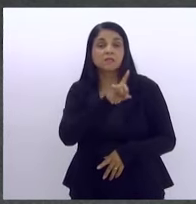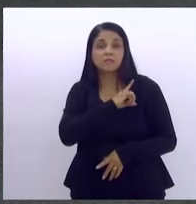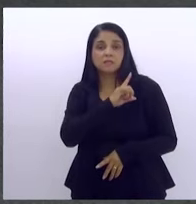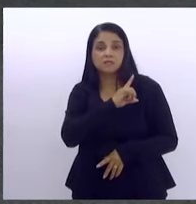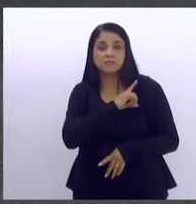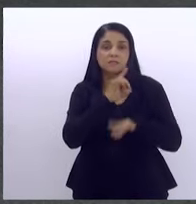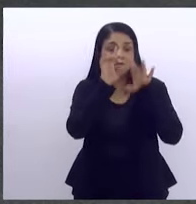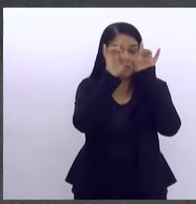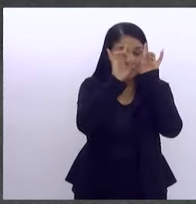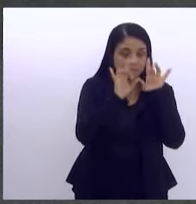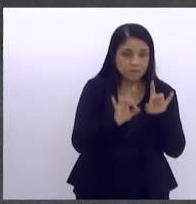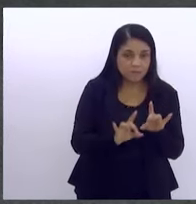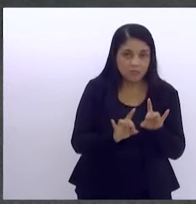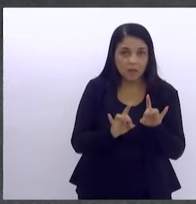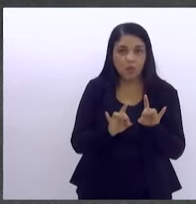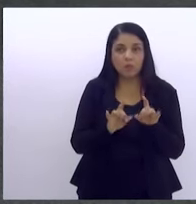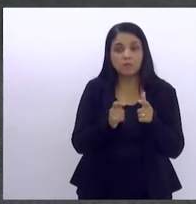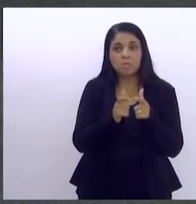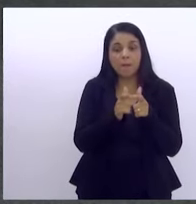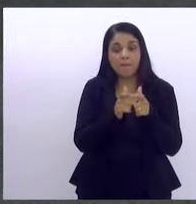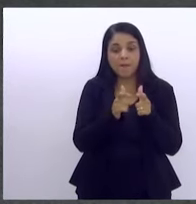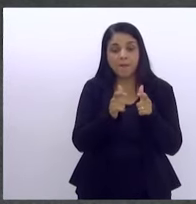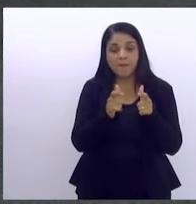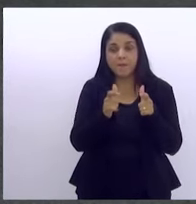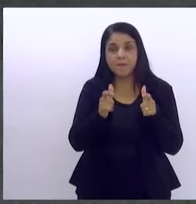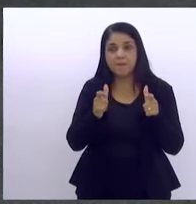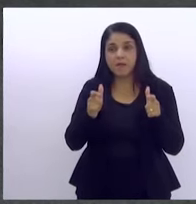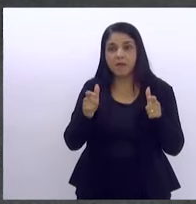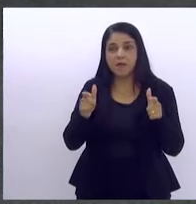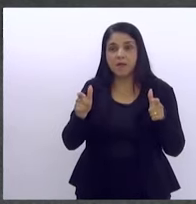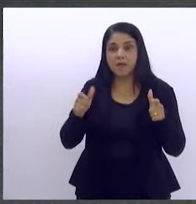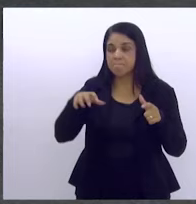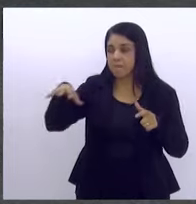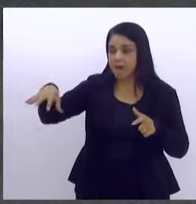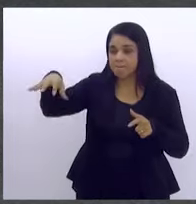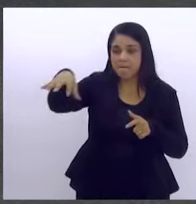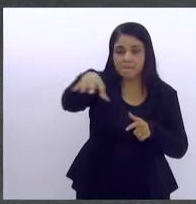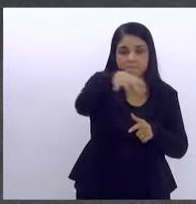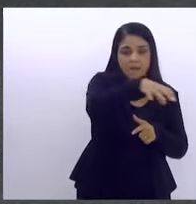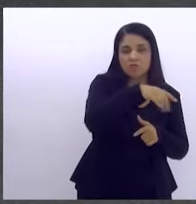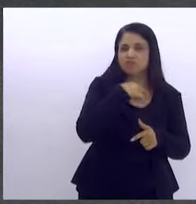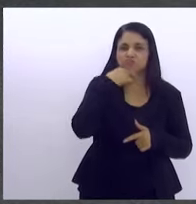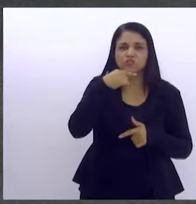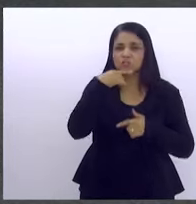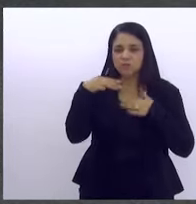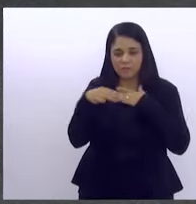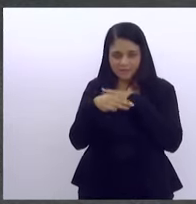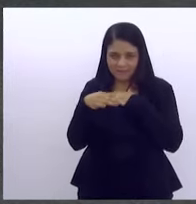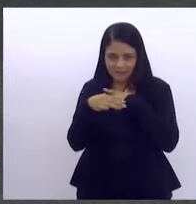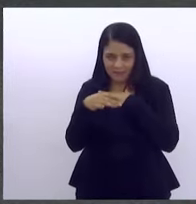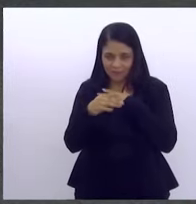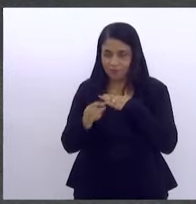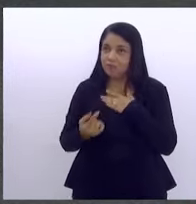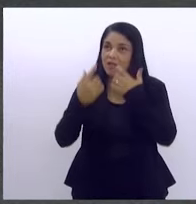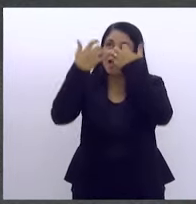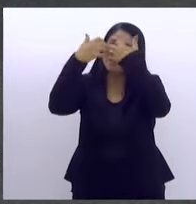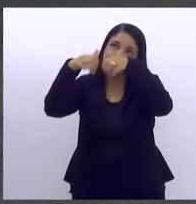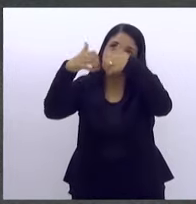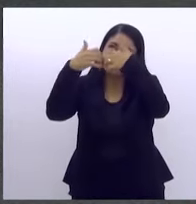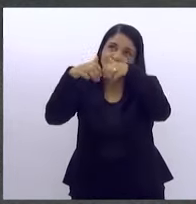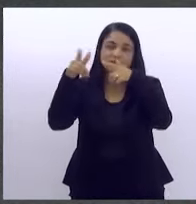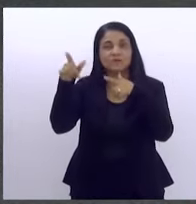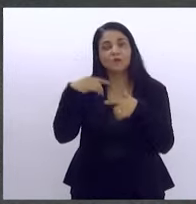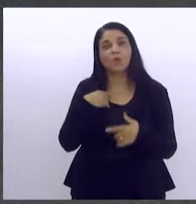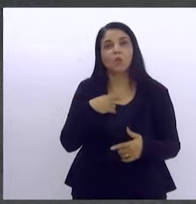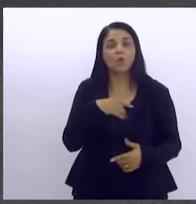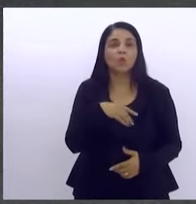possa amplificar. Porque a pessoa sai lá da sua cidade, de um outro lugar, por exemplo, da região serrana ou do Noroeste